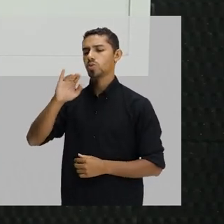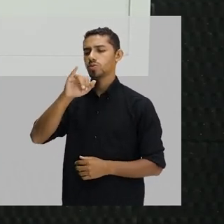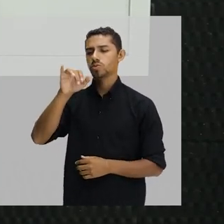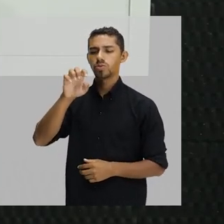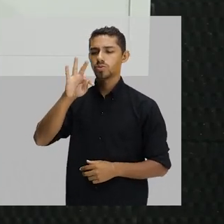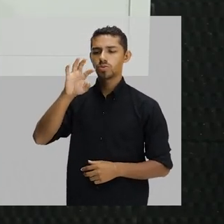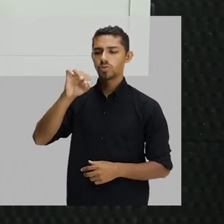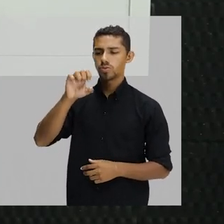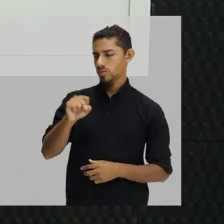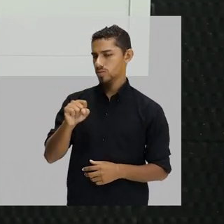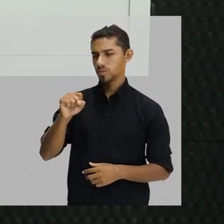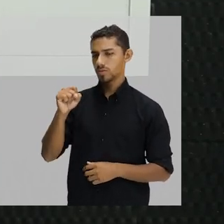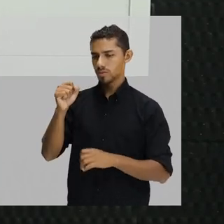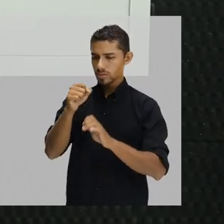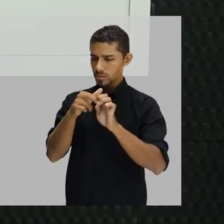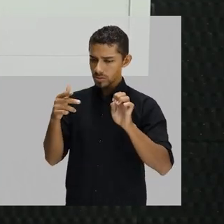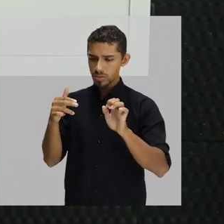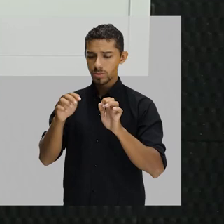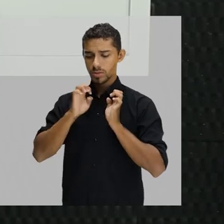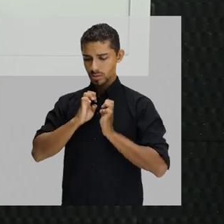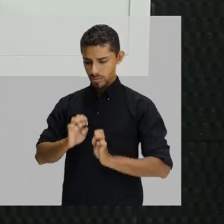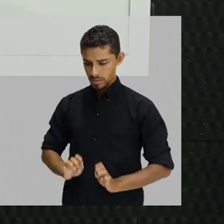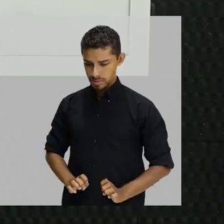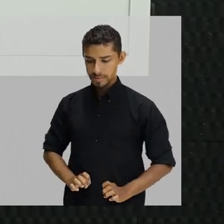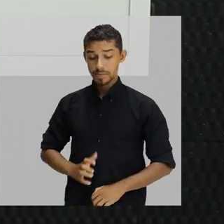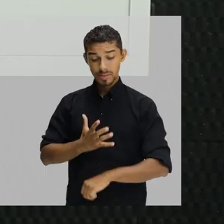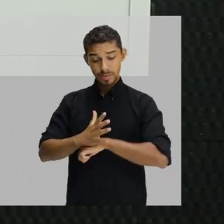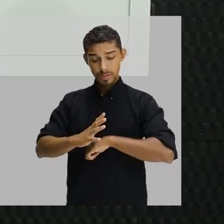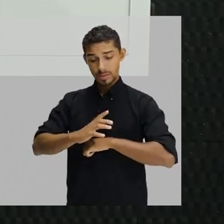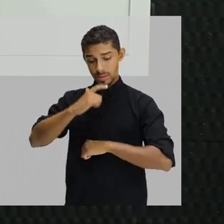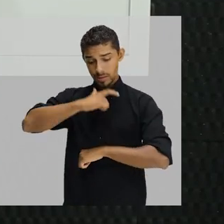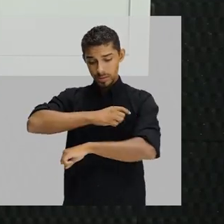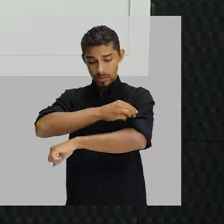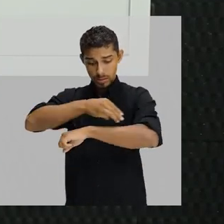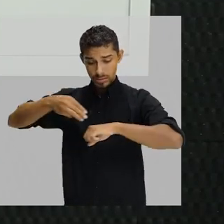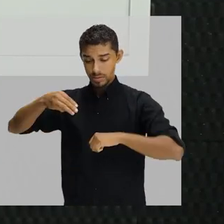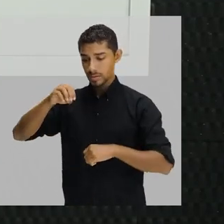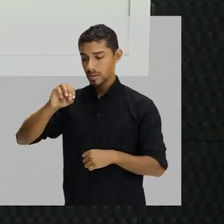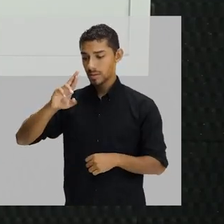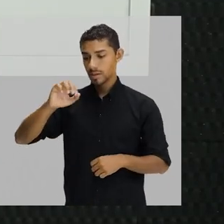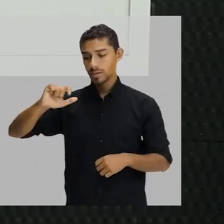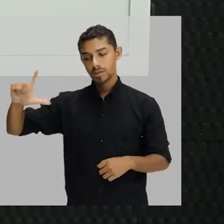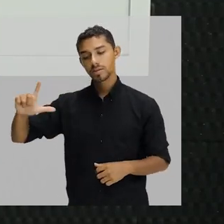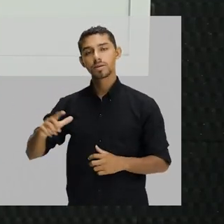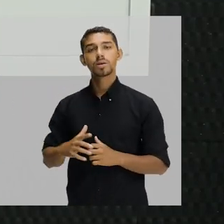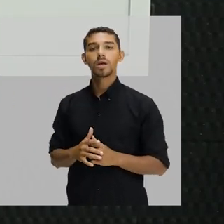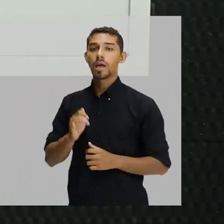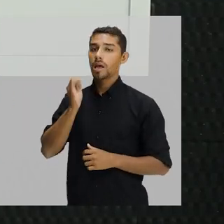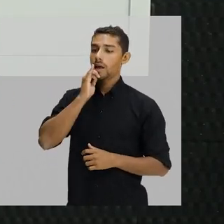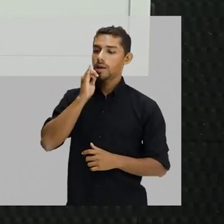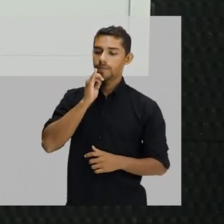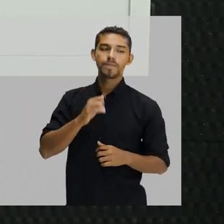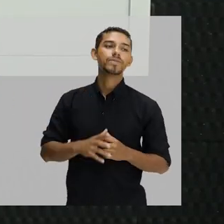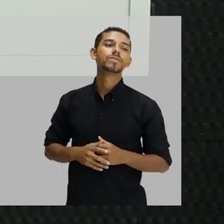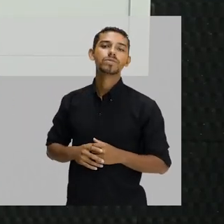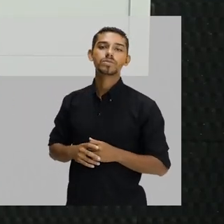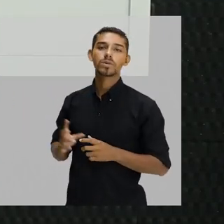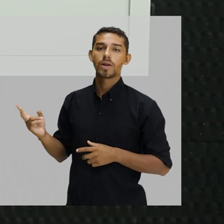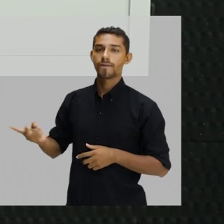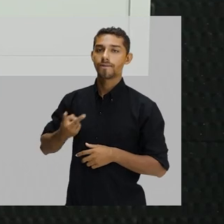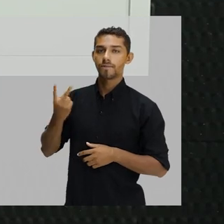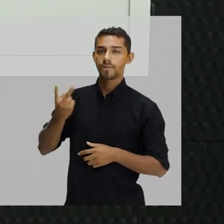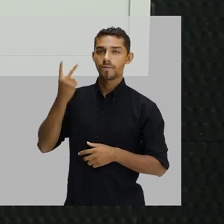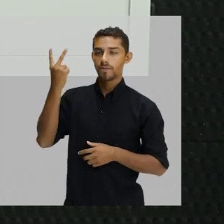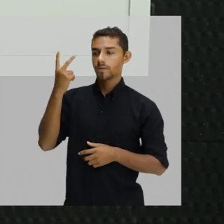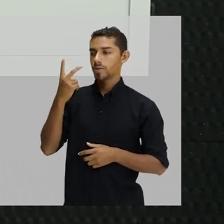ética, objetos da própria prática moral. Nós temos, por exemplo, valores. Fala-se muito